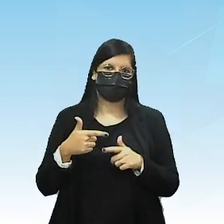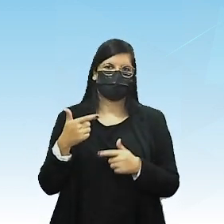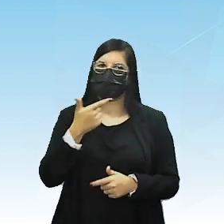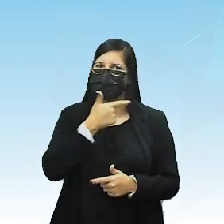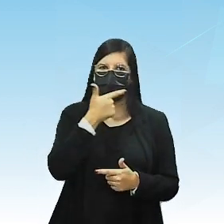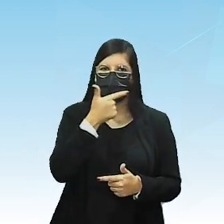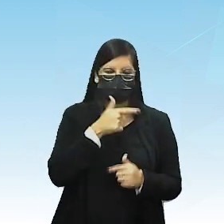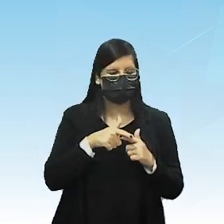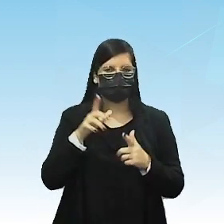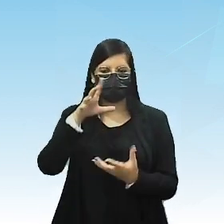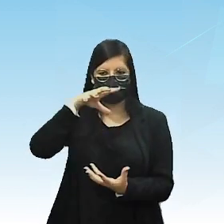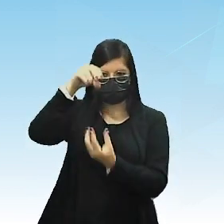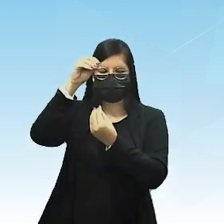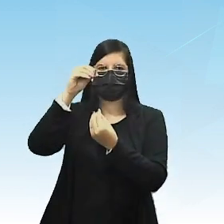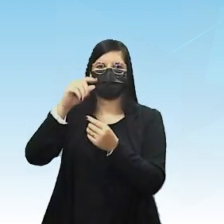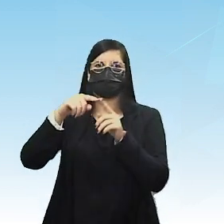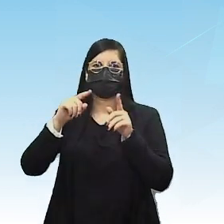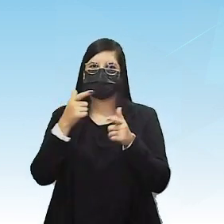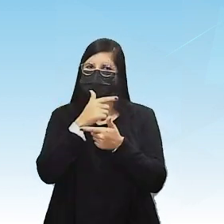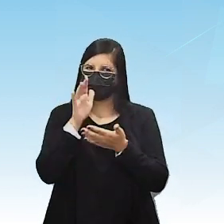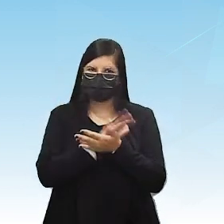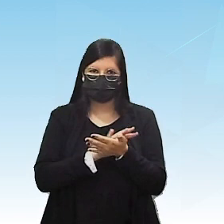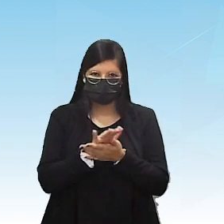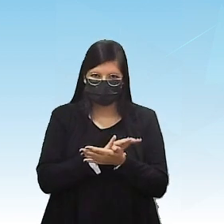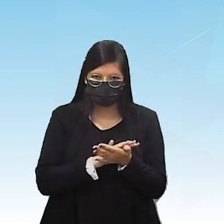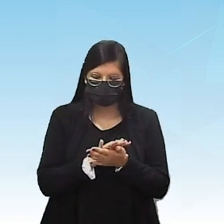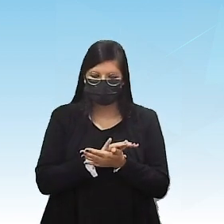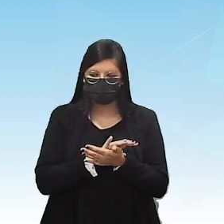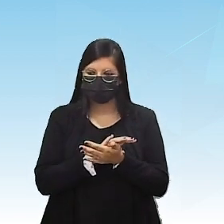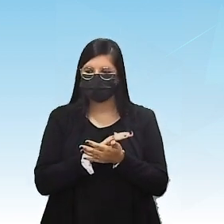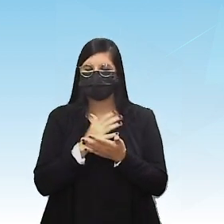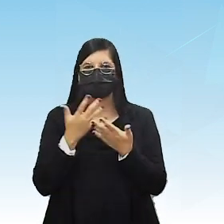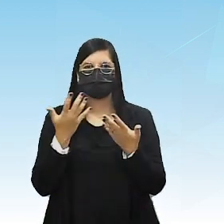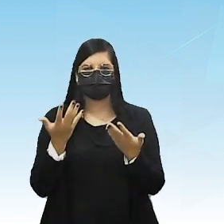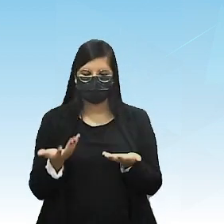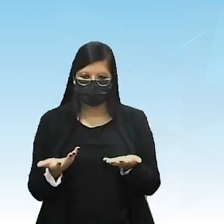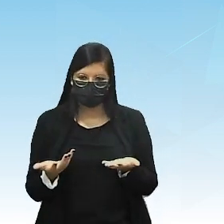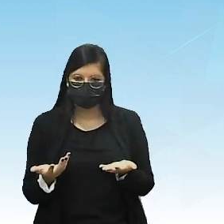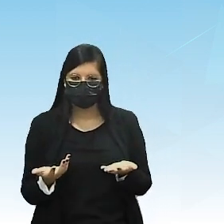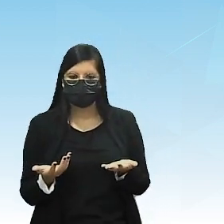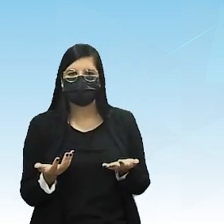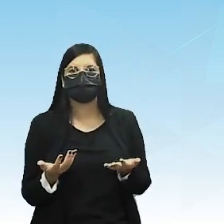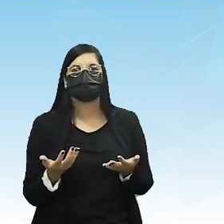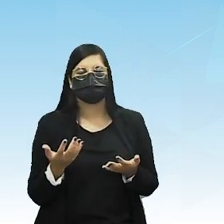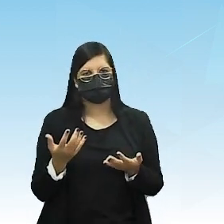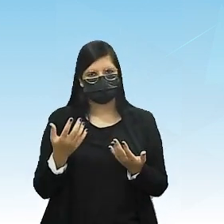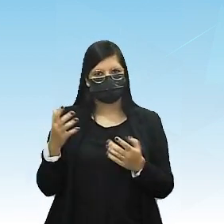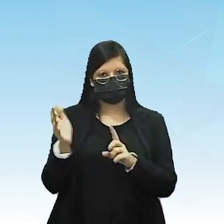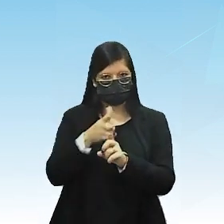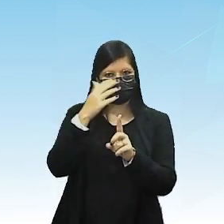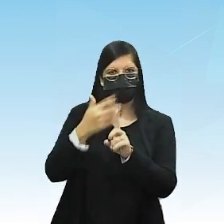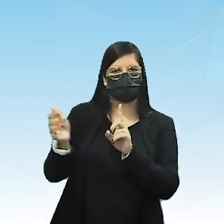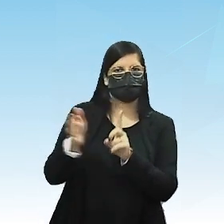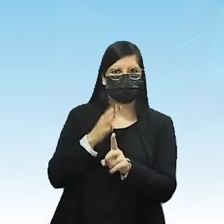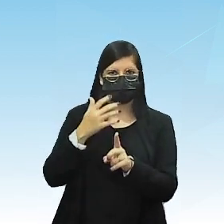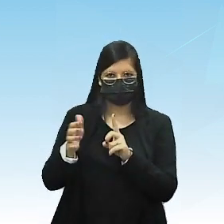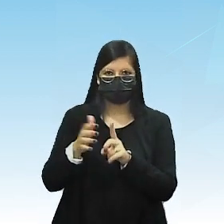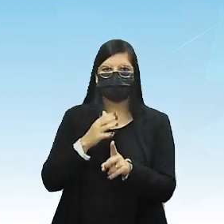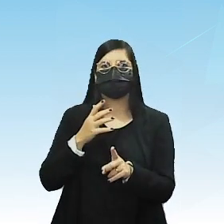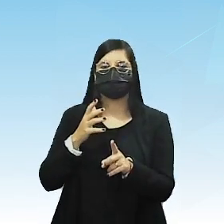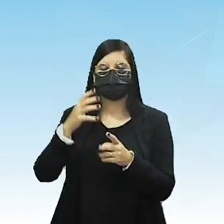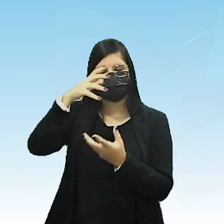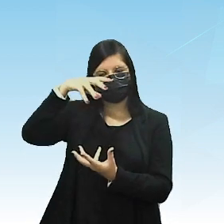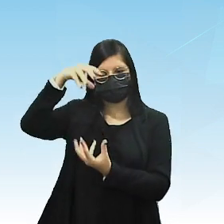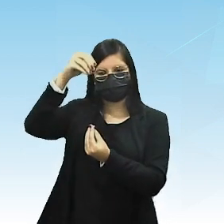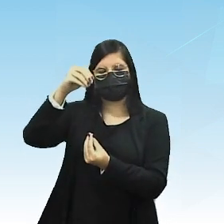graça nenhuma. Então, enquanto você não ri, ele, né, vai bater em você, vai manter